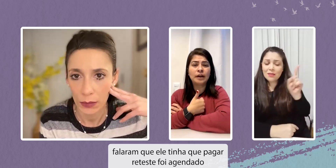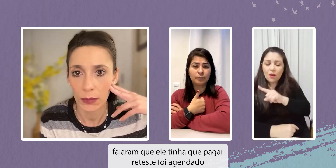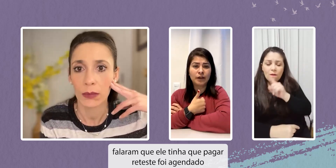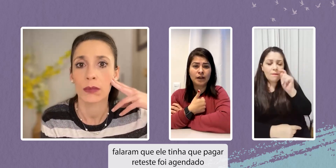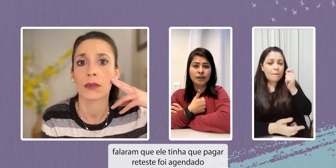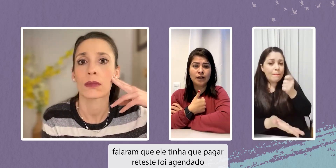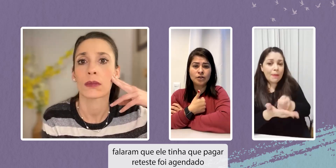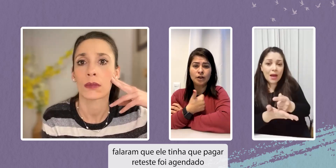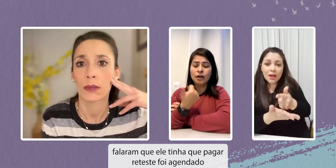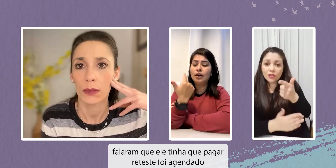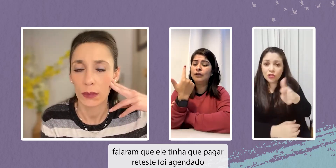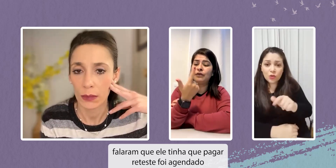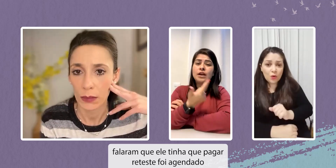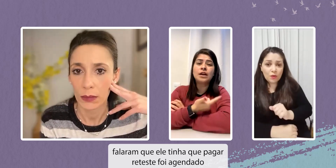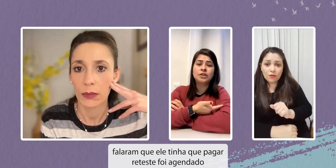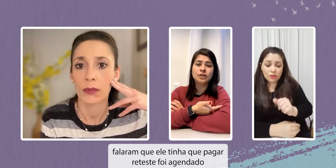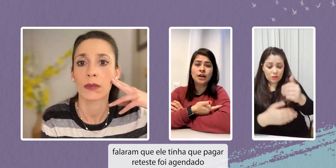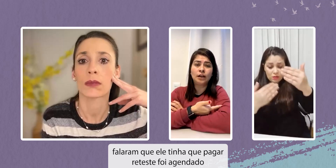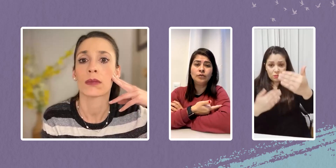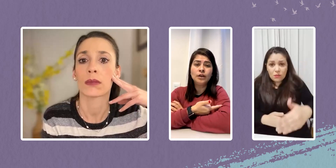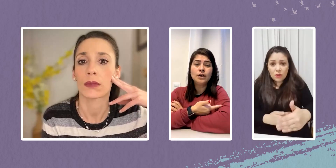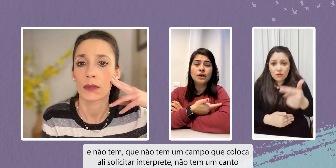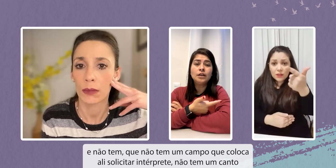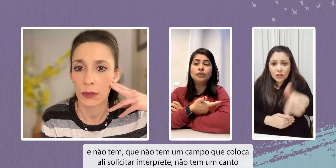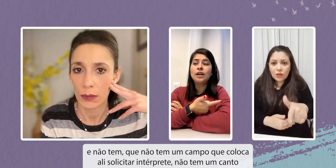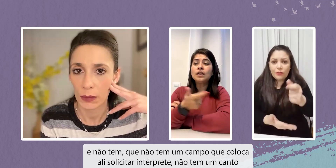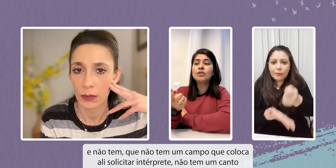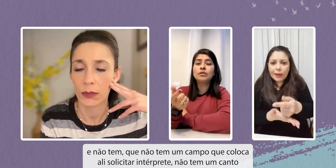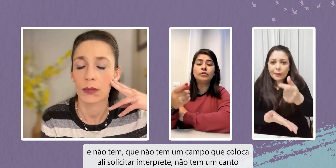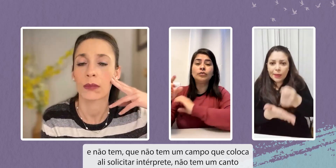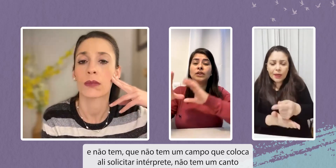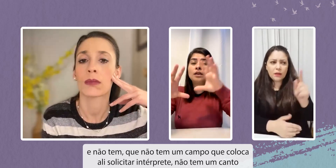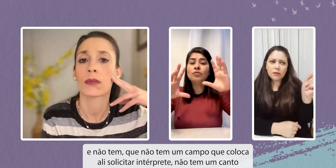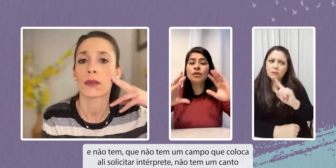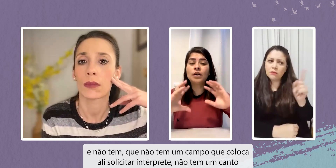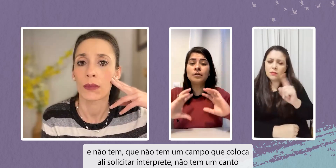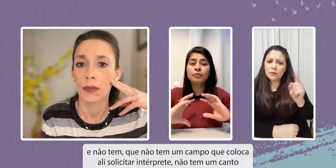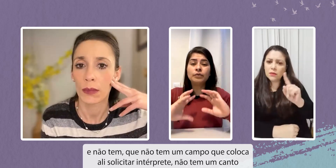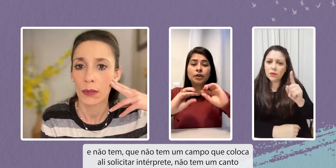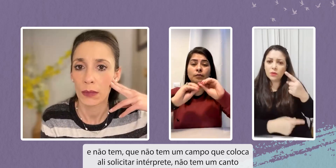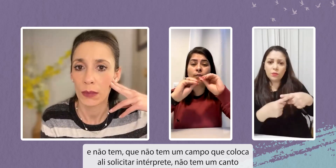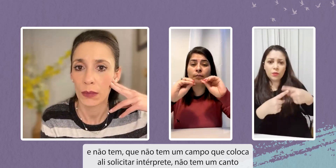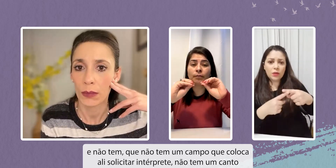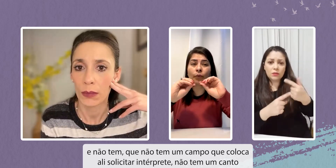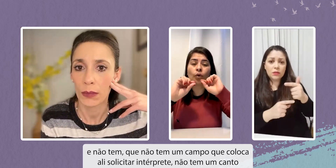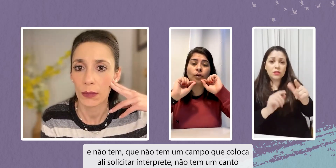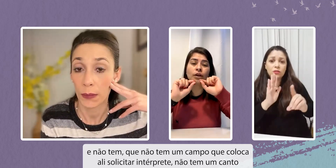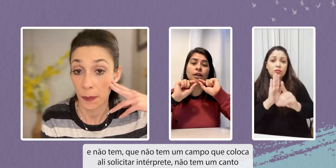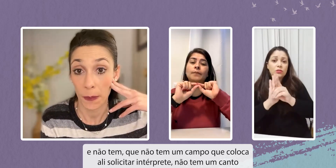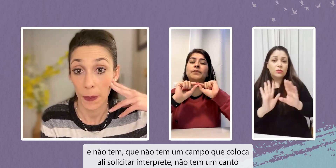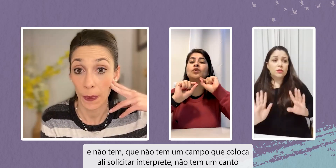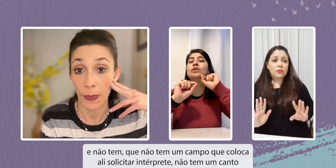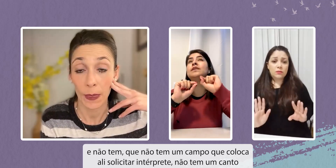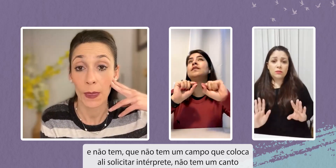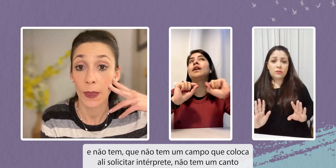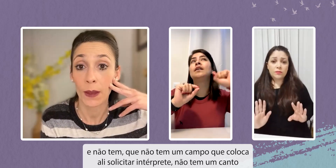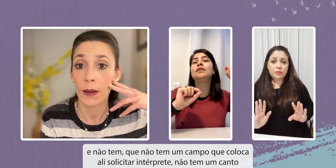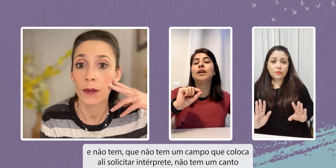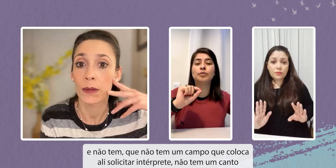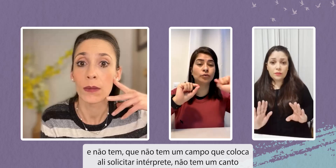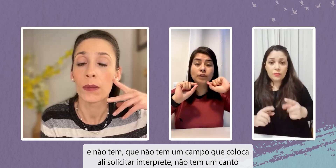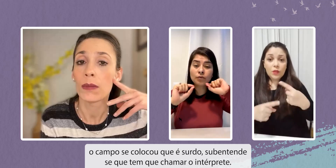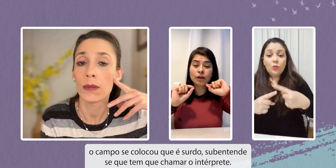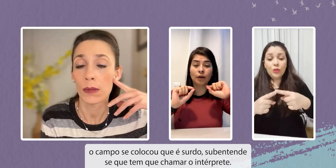tinha que pagar reteste. Foi reagendado e não tem um campo que coloca ali